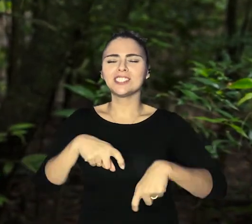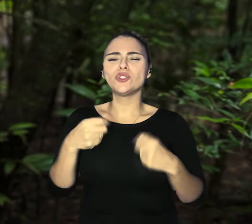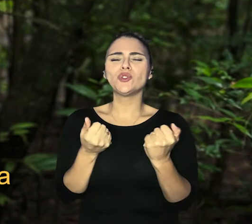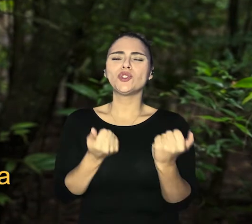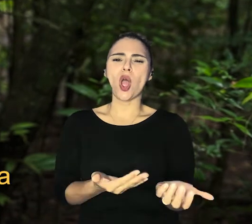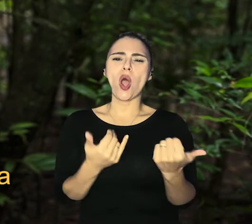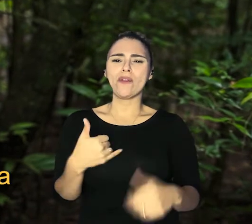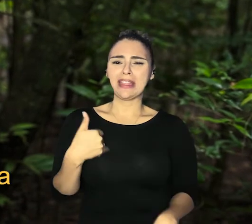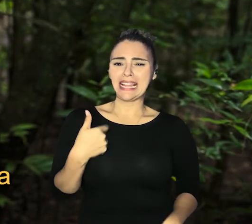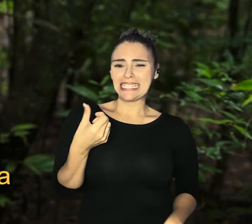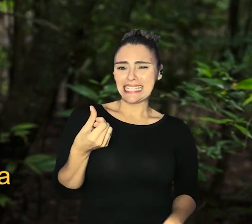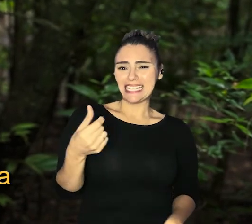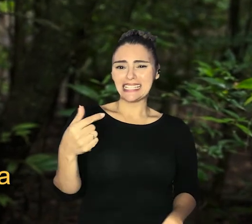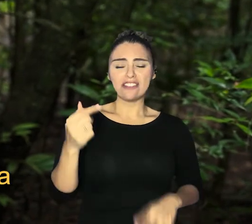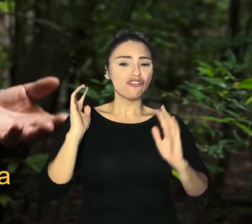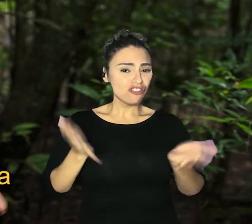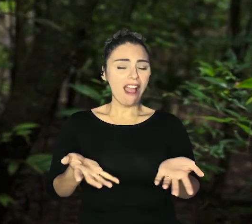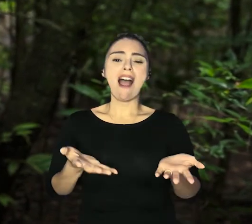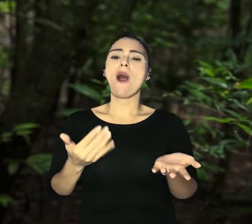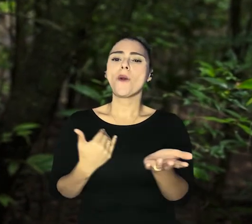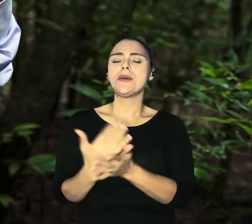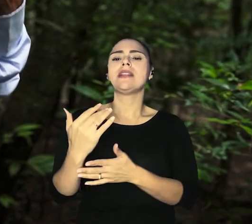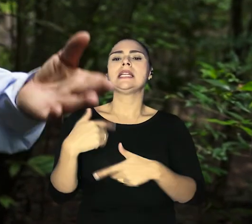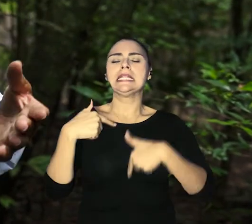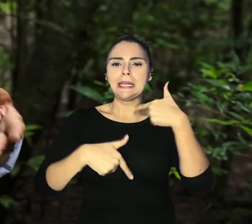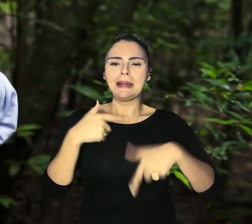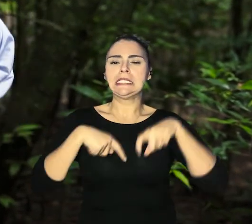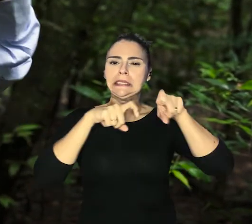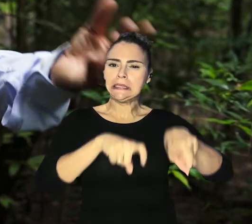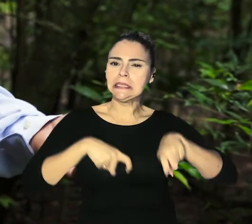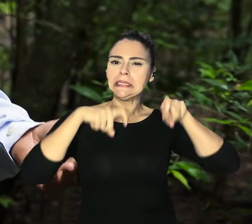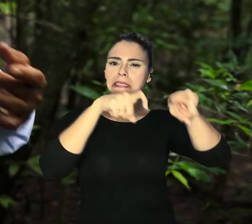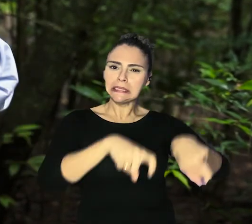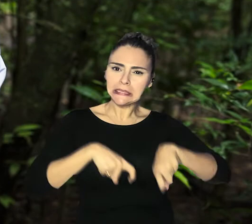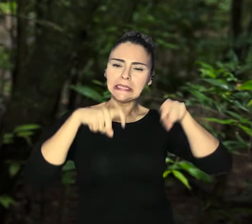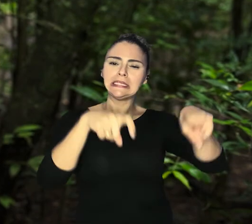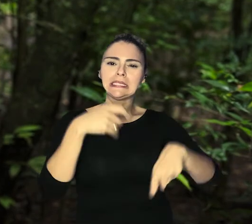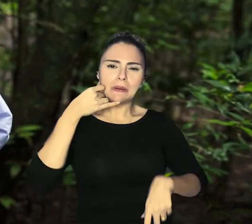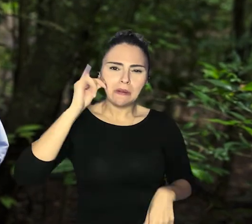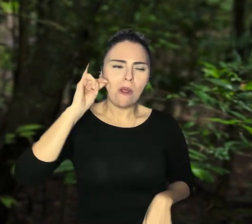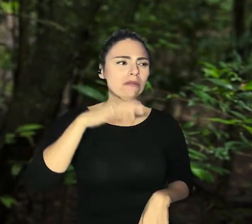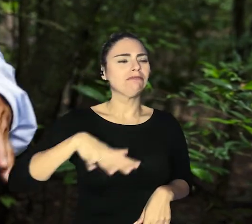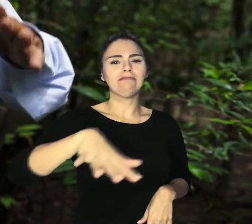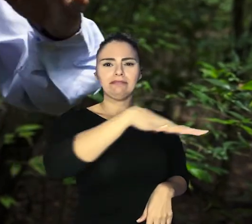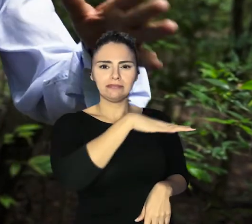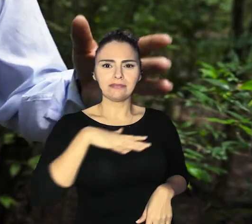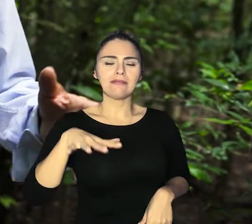cedo, com 6, 7 anos eu já trabalhava na agricultura, no alugado, trabalhar